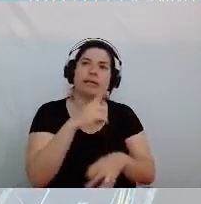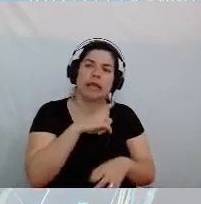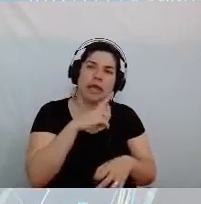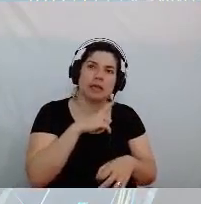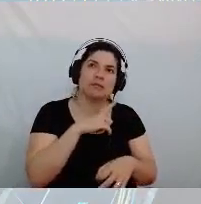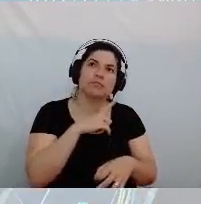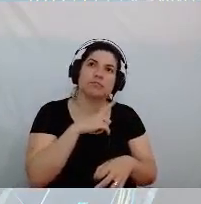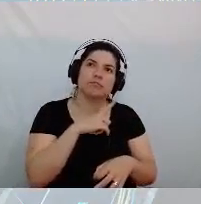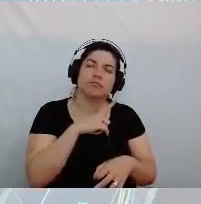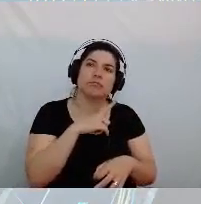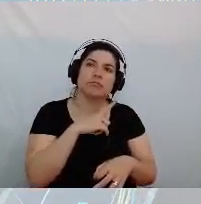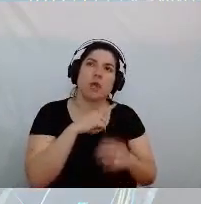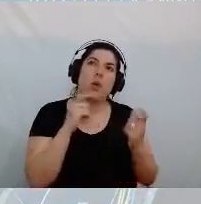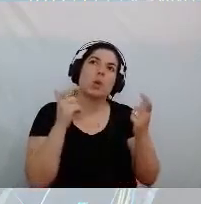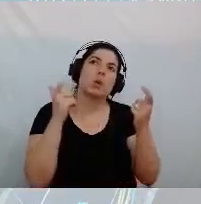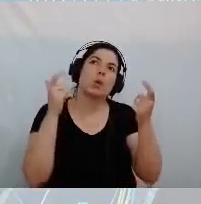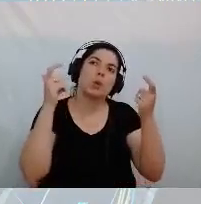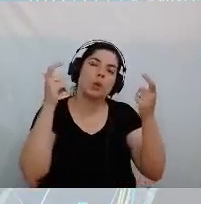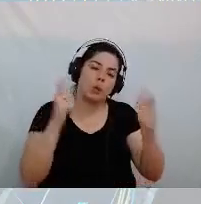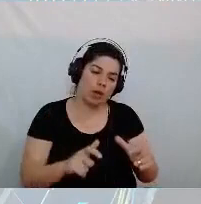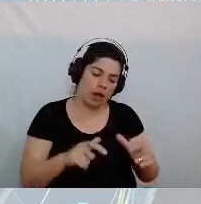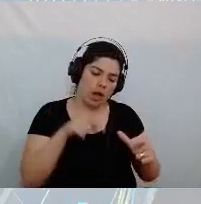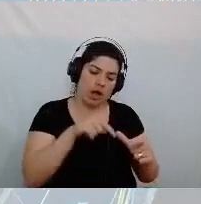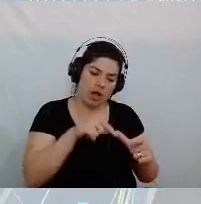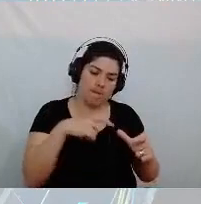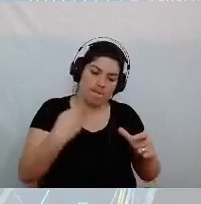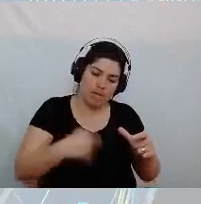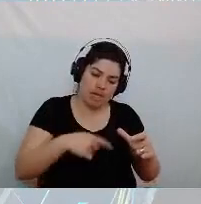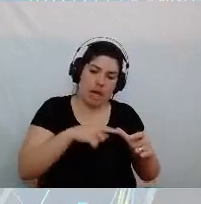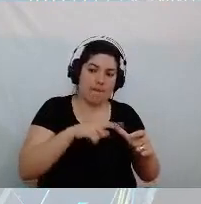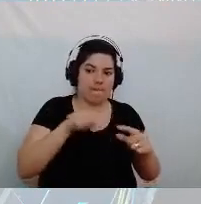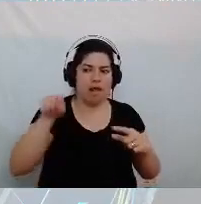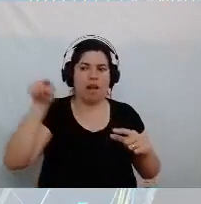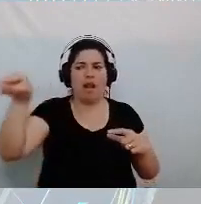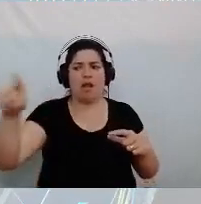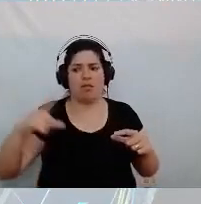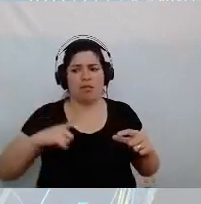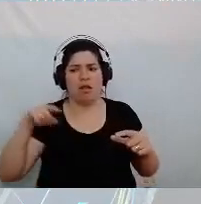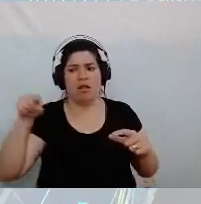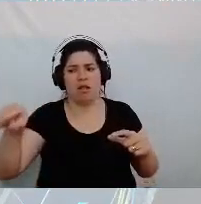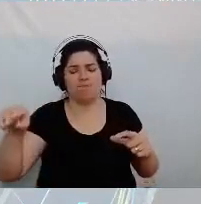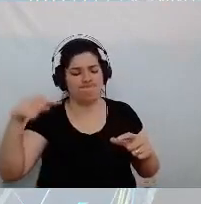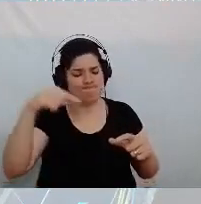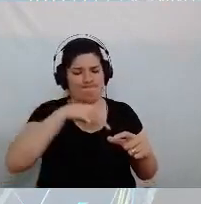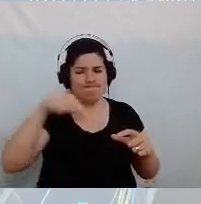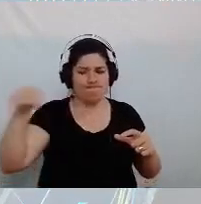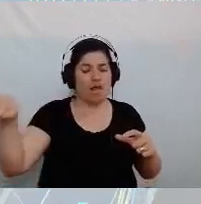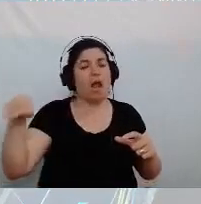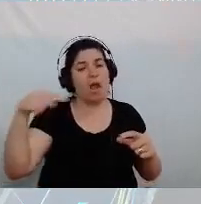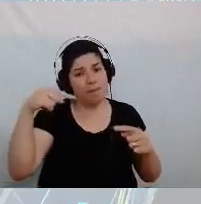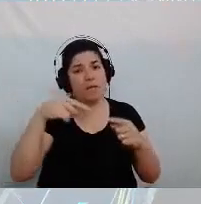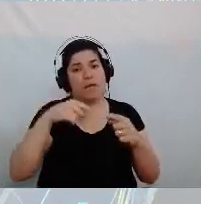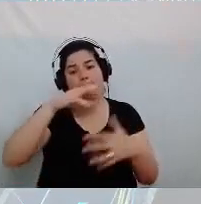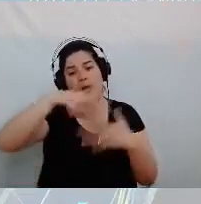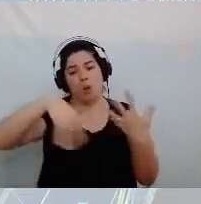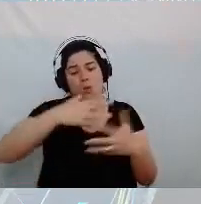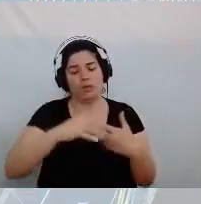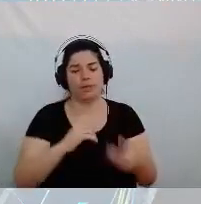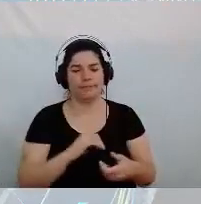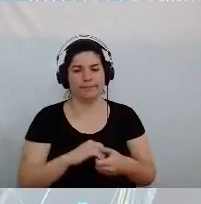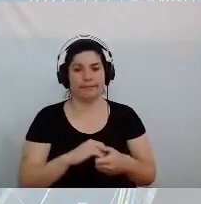a a o local que estava definido e o local onde as coisas de fato Ou tão define teu nível de bagunça para você ter bagunça primeiro você precisa